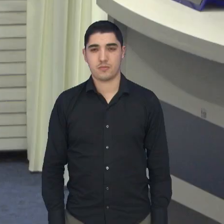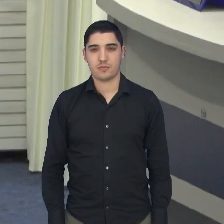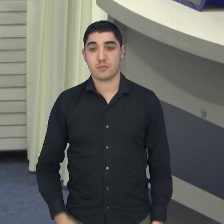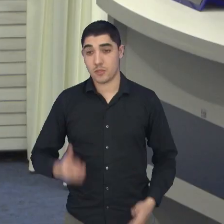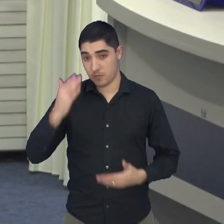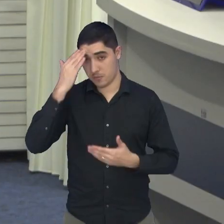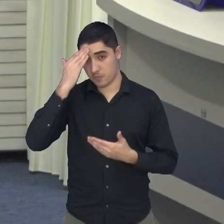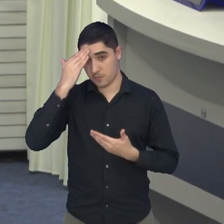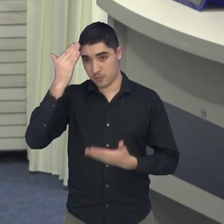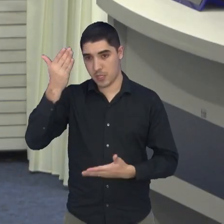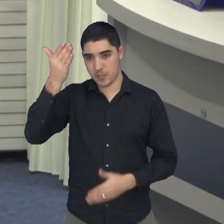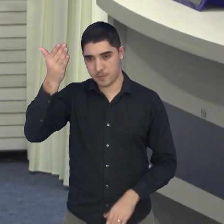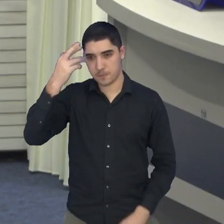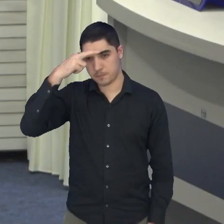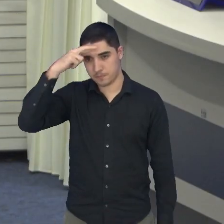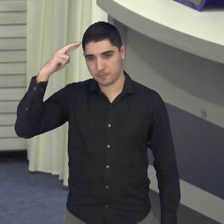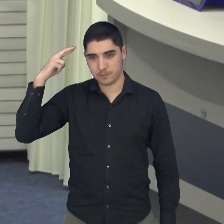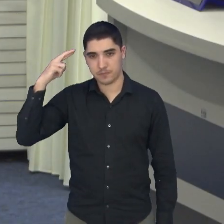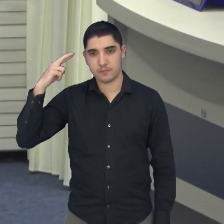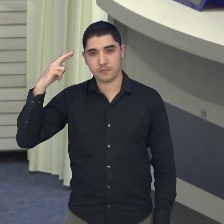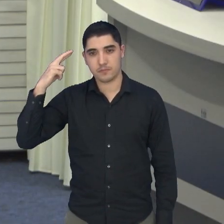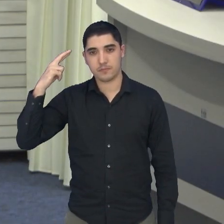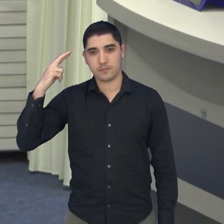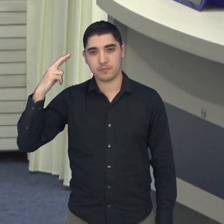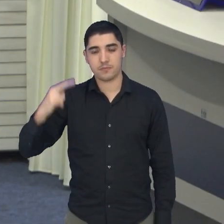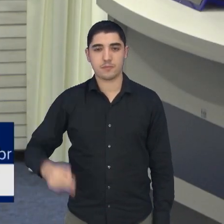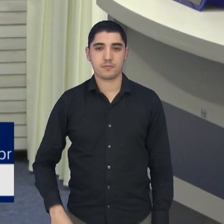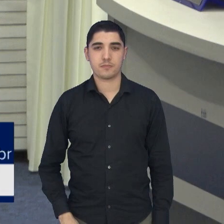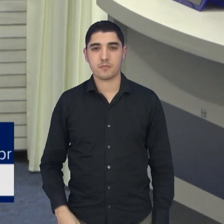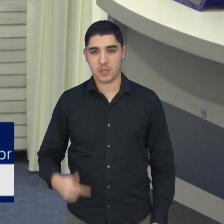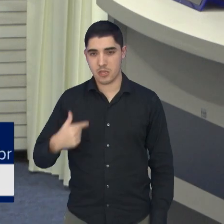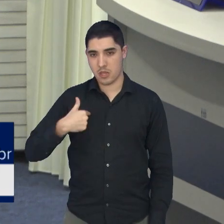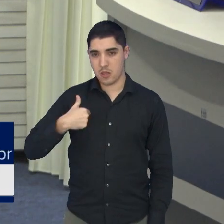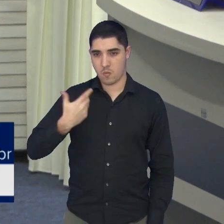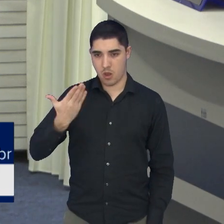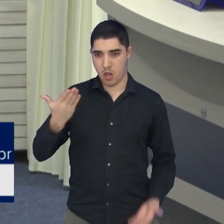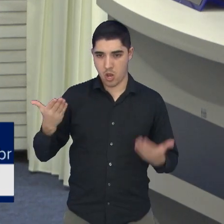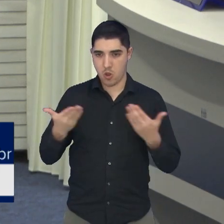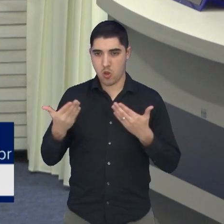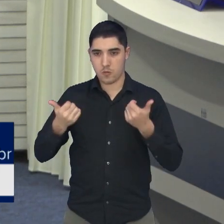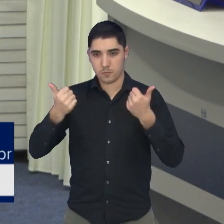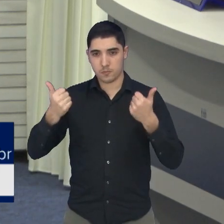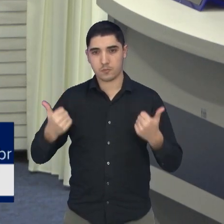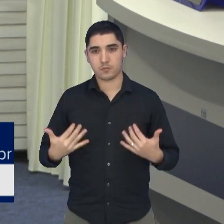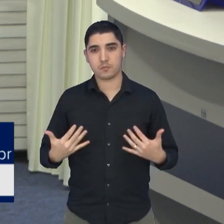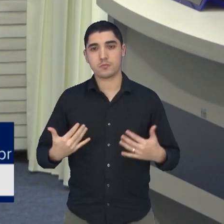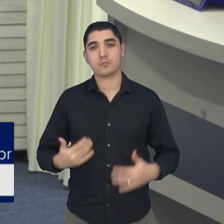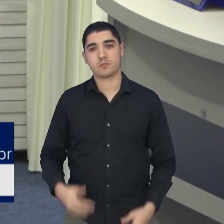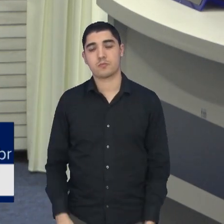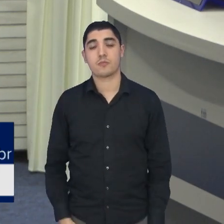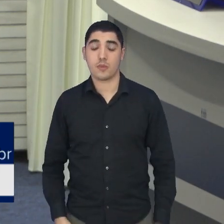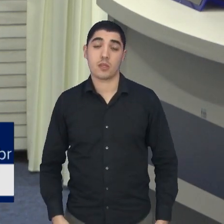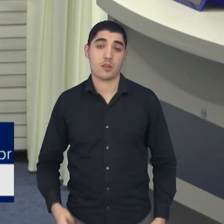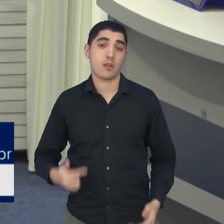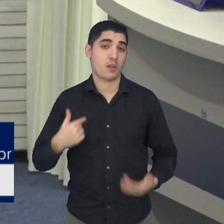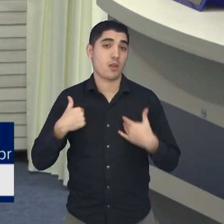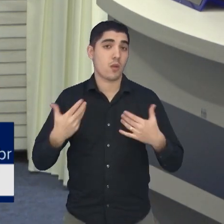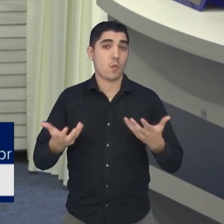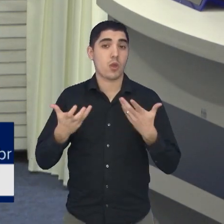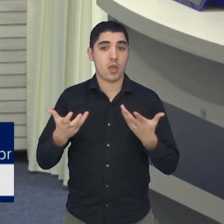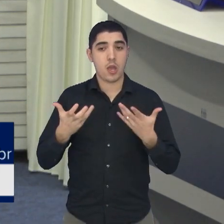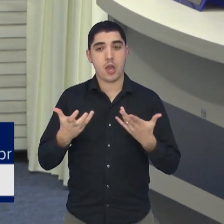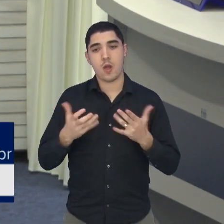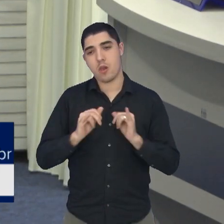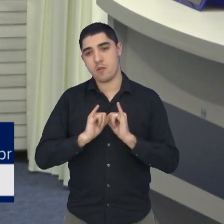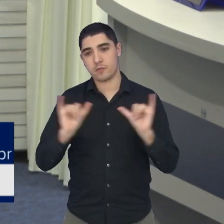Obrigado, Som. Obrigado, vereador Chagas, pela parte. Eu quero deixar registrado,